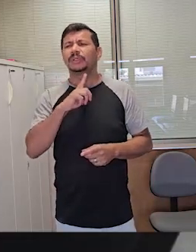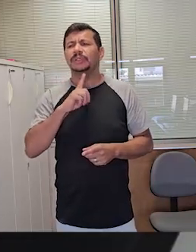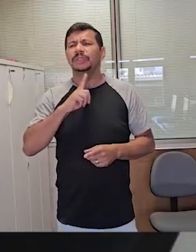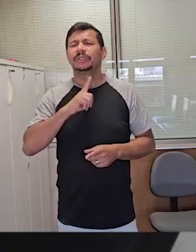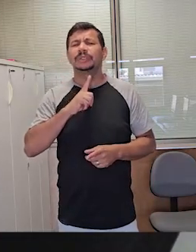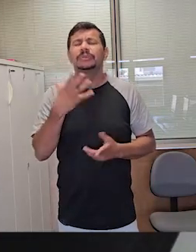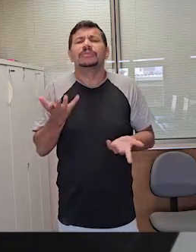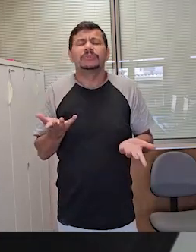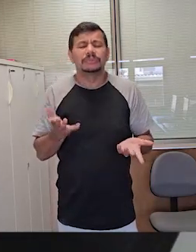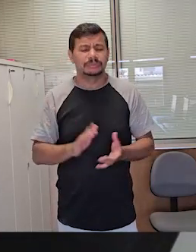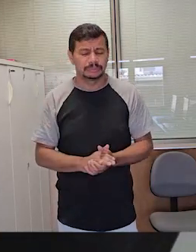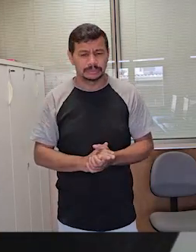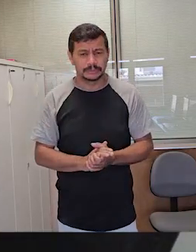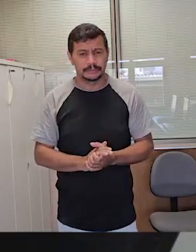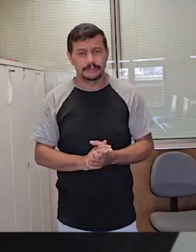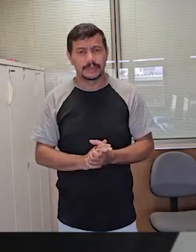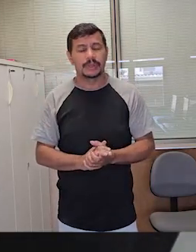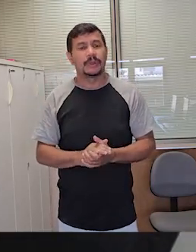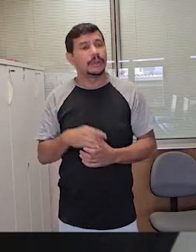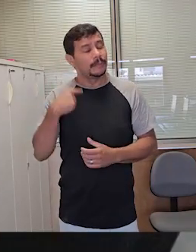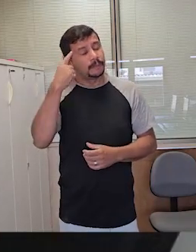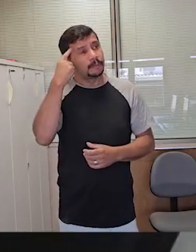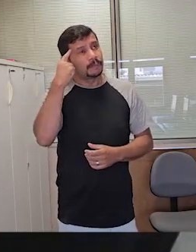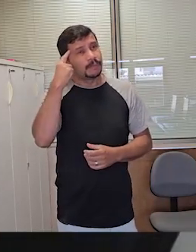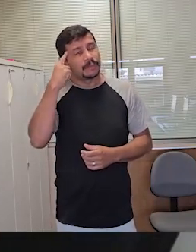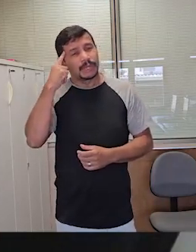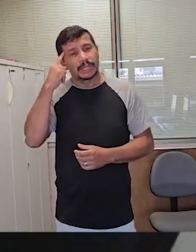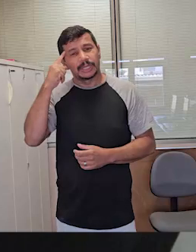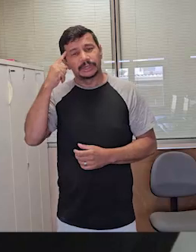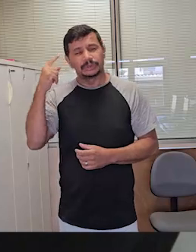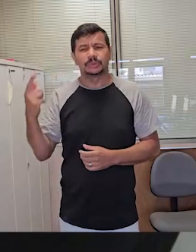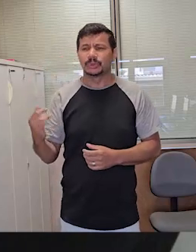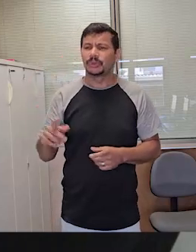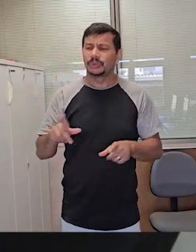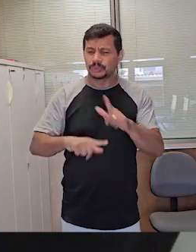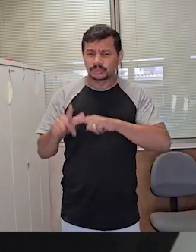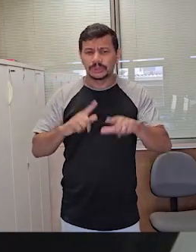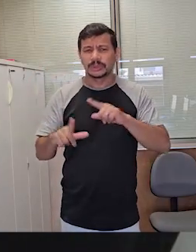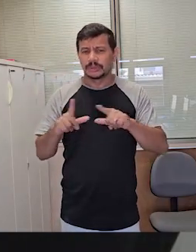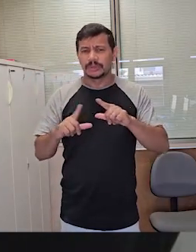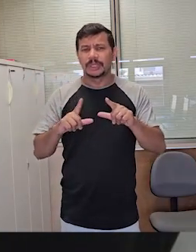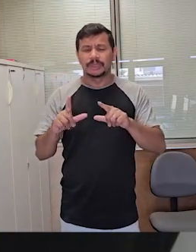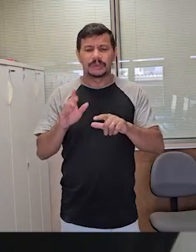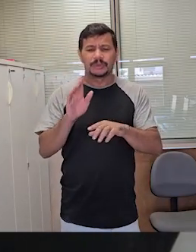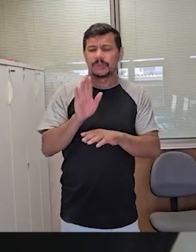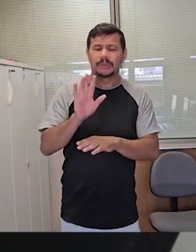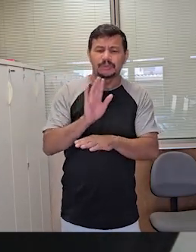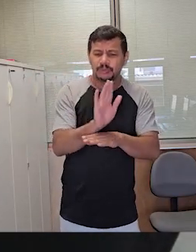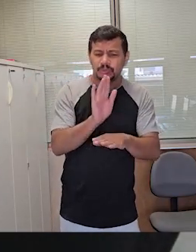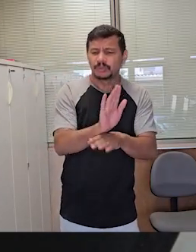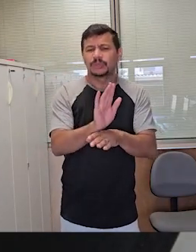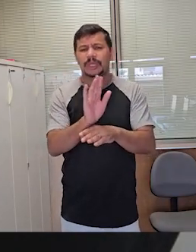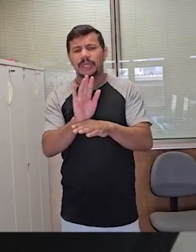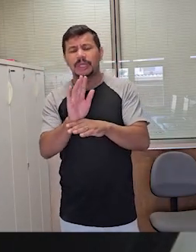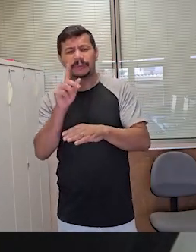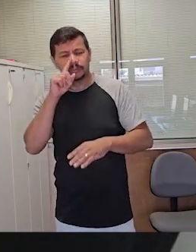Bom, eu creio que assim, um dos principais motivos para os trabalhadores é a questão da prevenção de acidentes, né? Nós sabemos